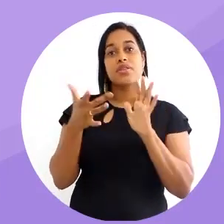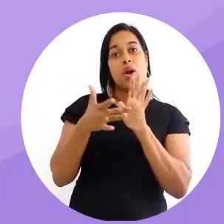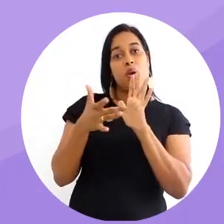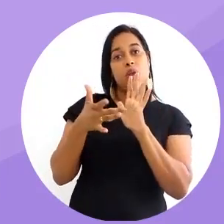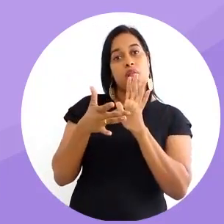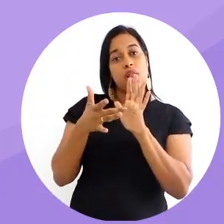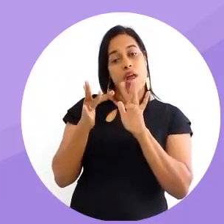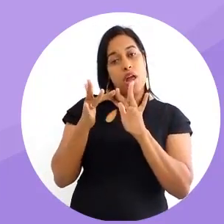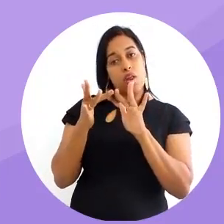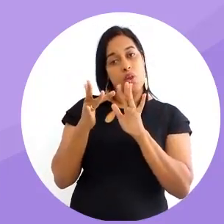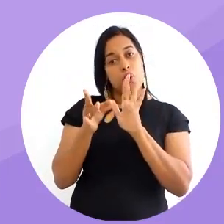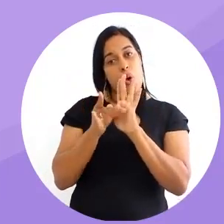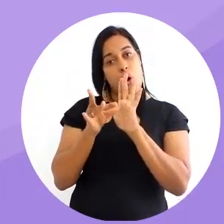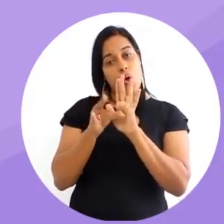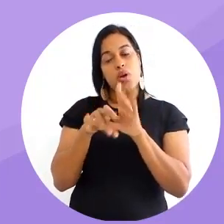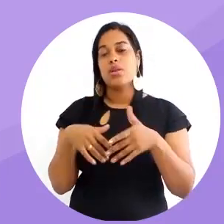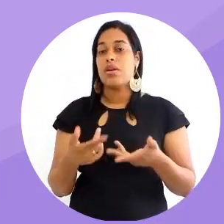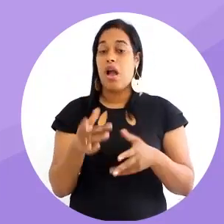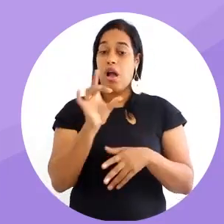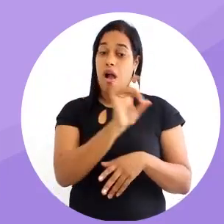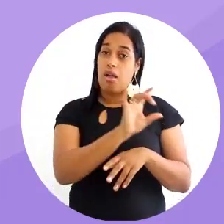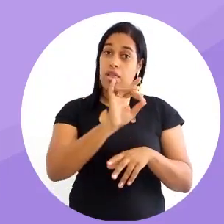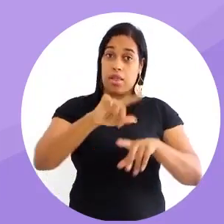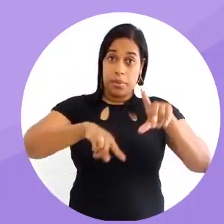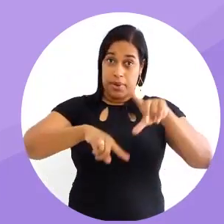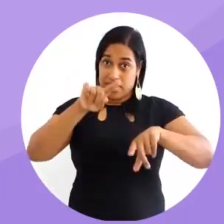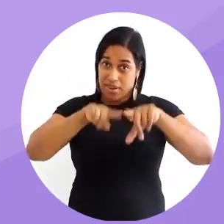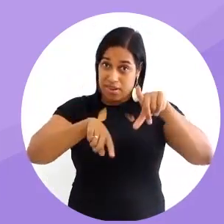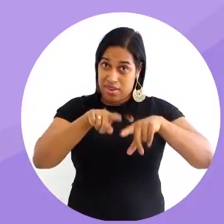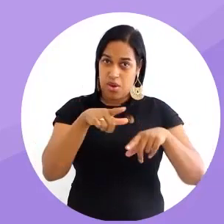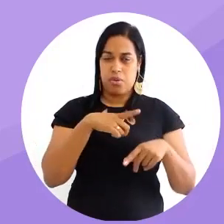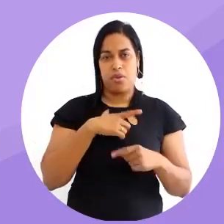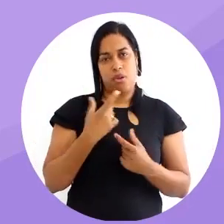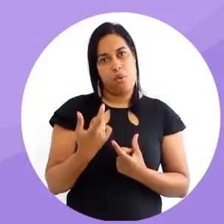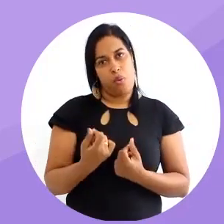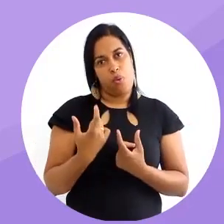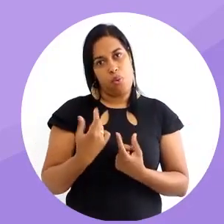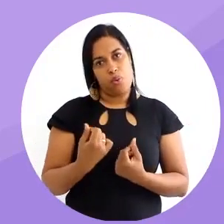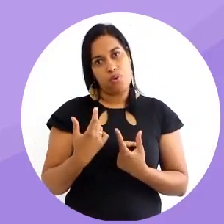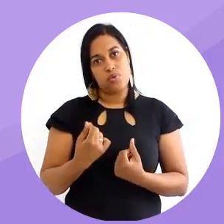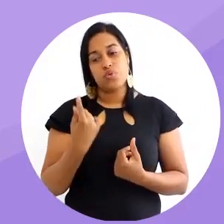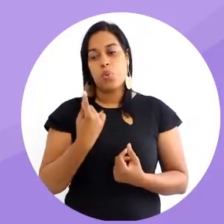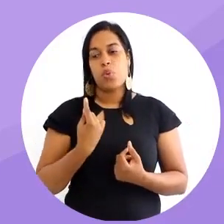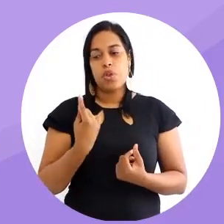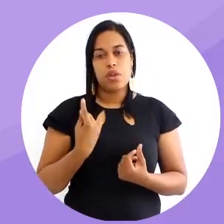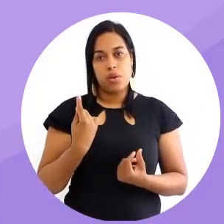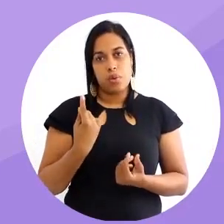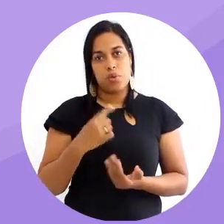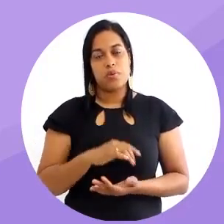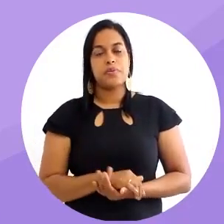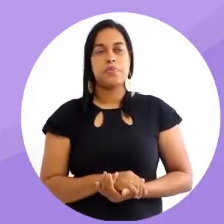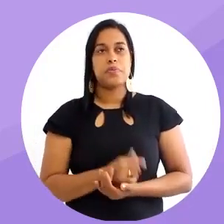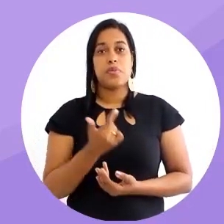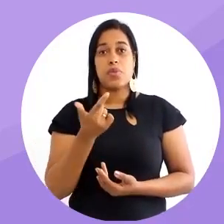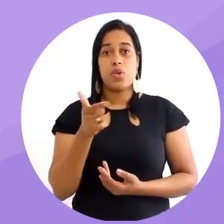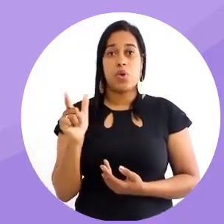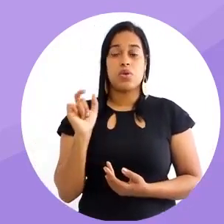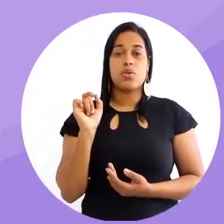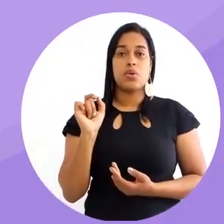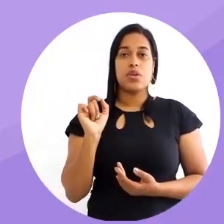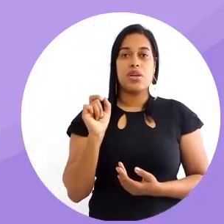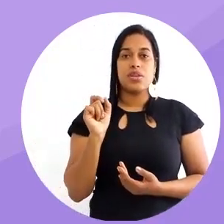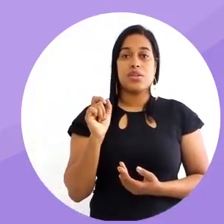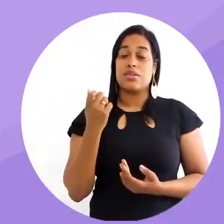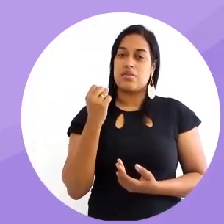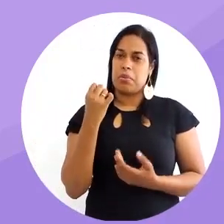de contato? E por aí vai. Cada material que vai fazer a camada aderente tem um custo unitário. Outro